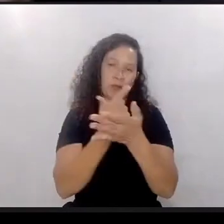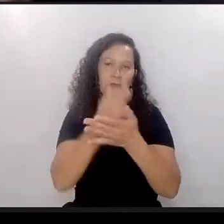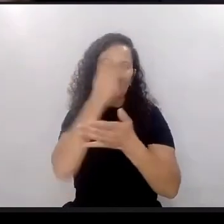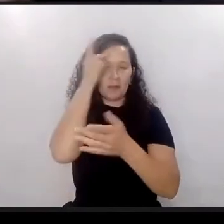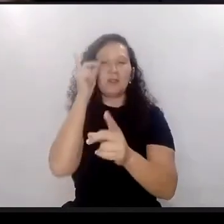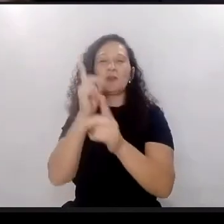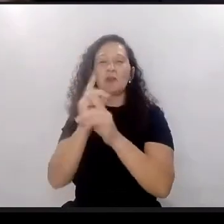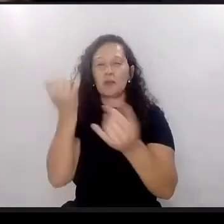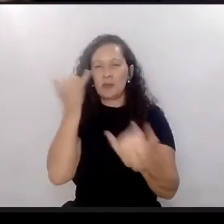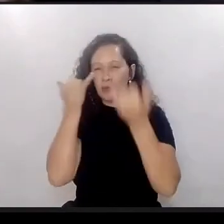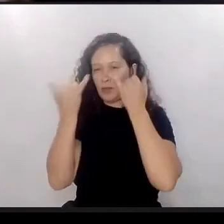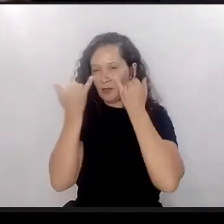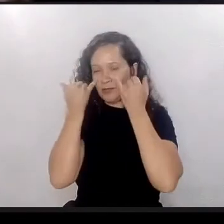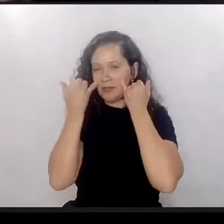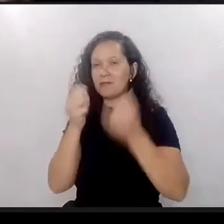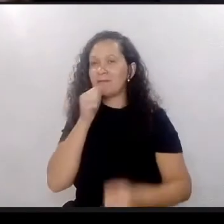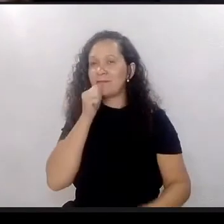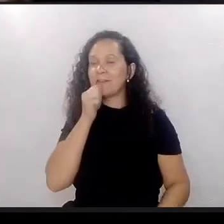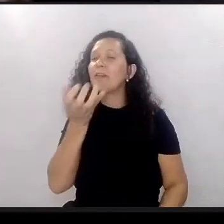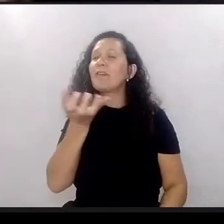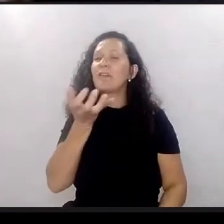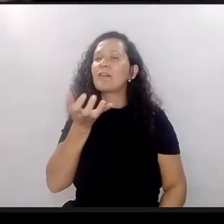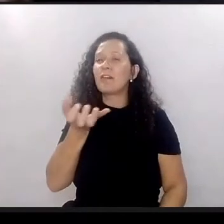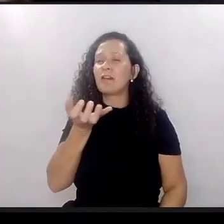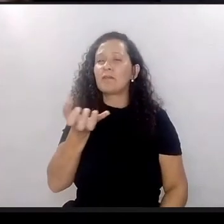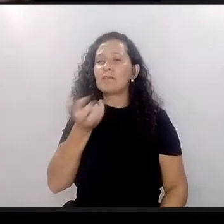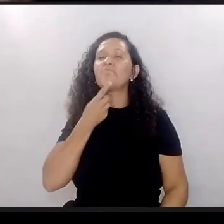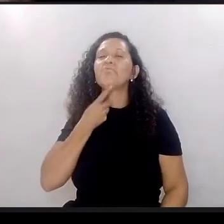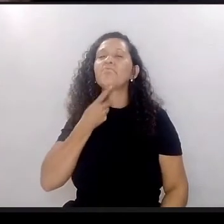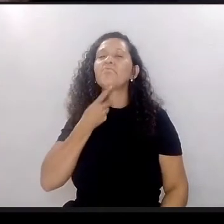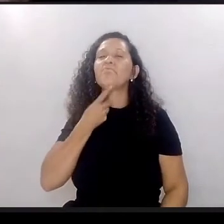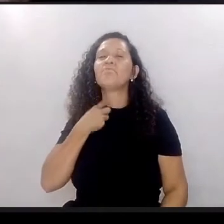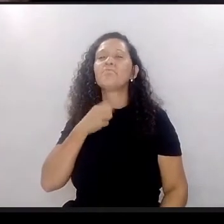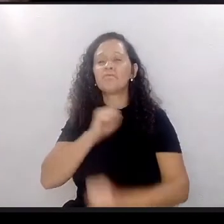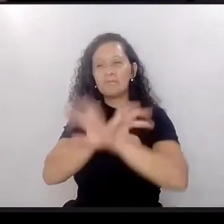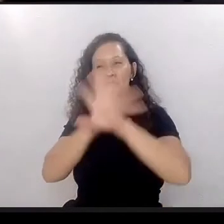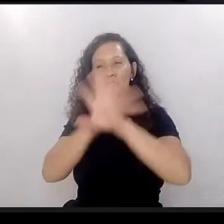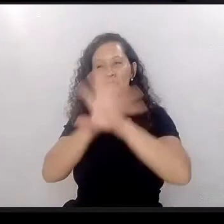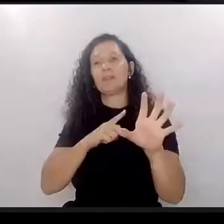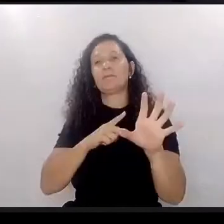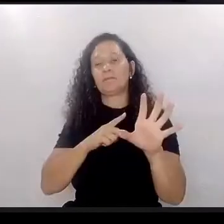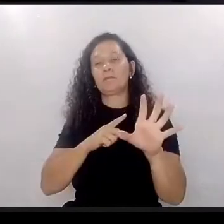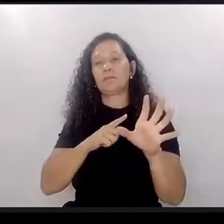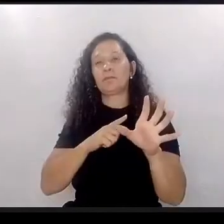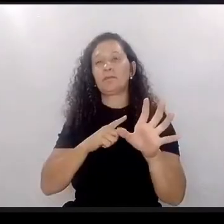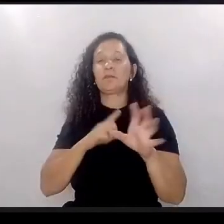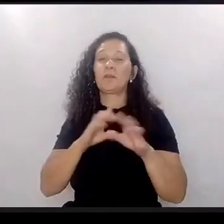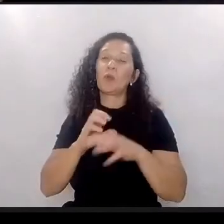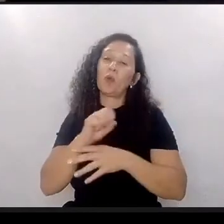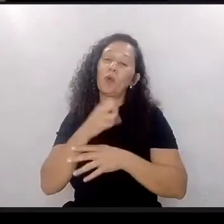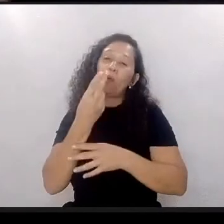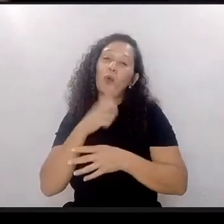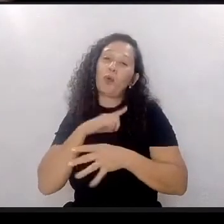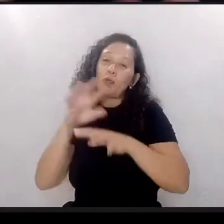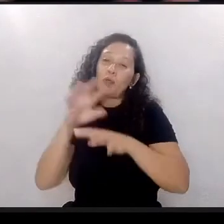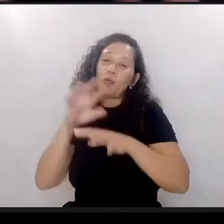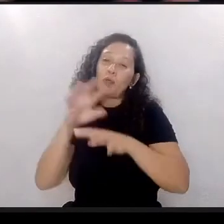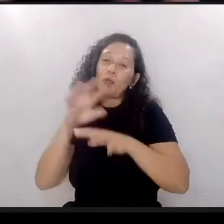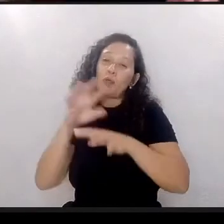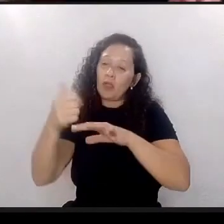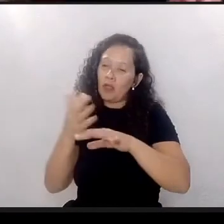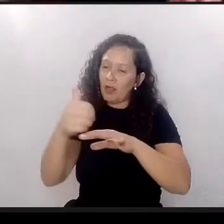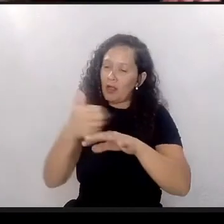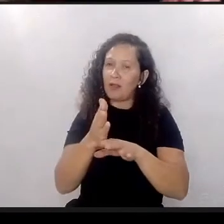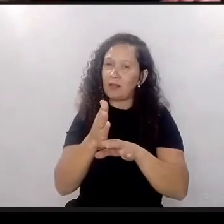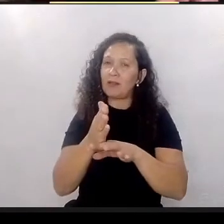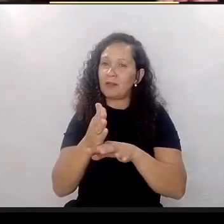gostariam de ter, né? Ou pelo menos de ter acesso ao mais do seu